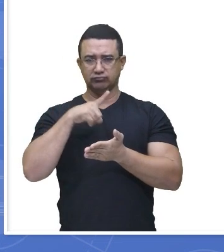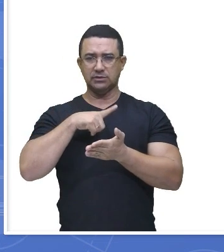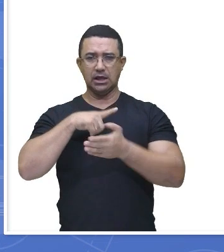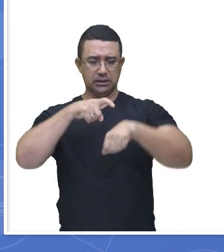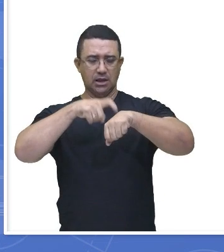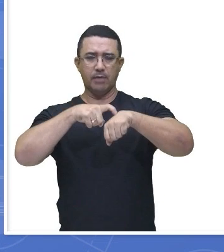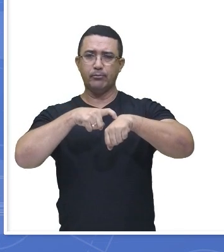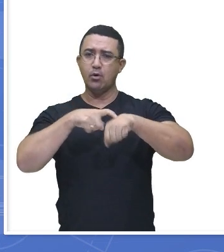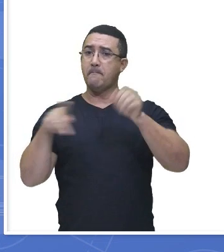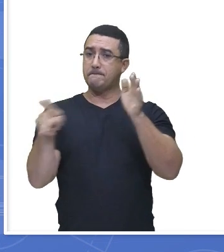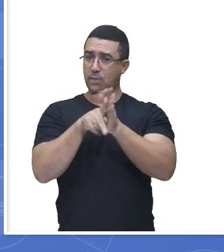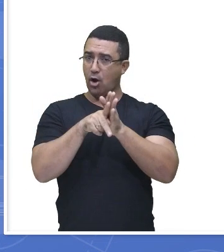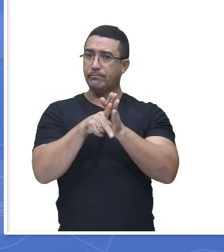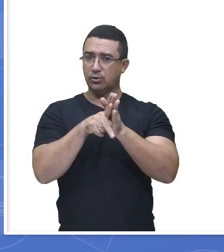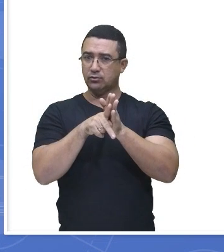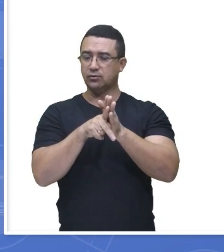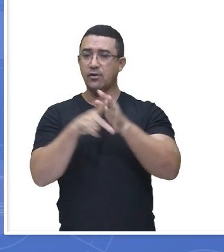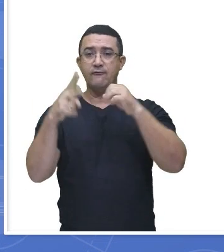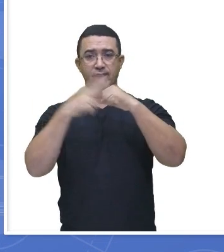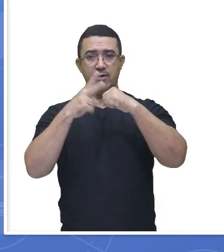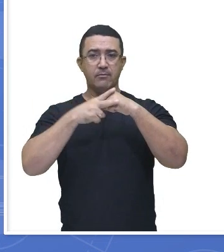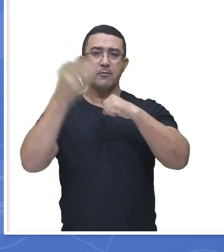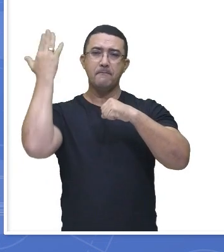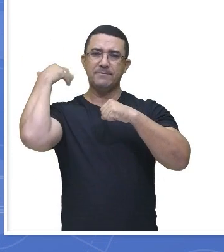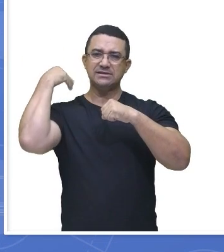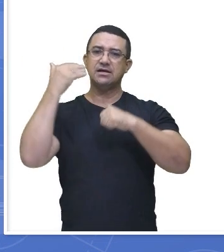tempo característico de los textos